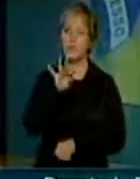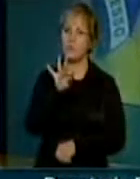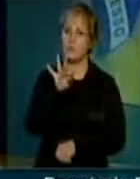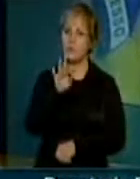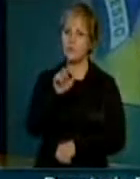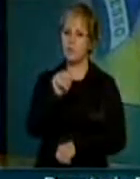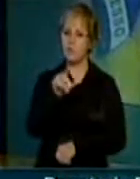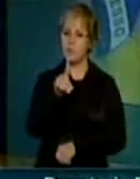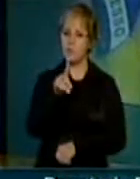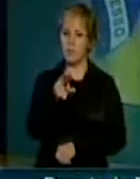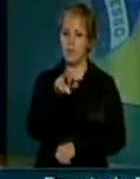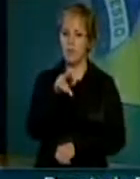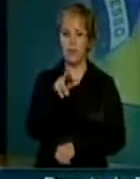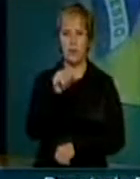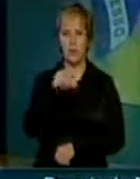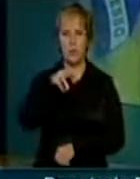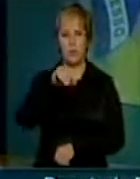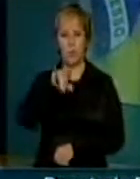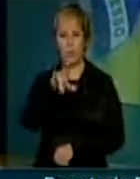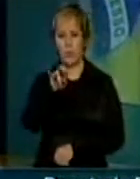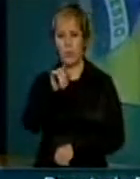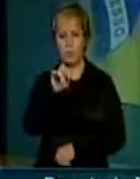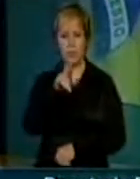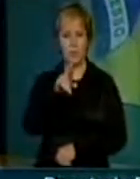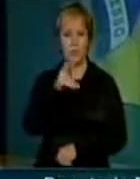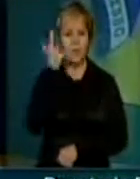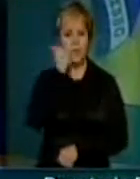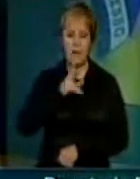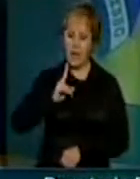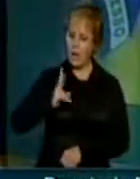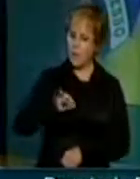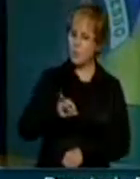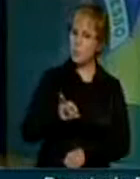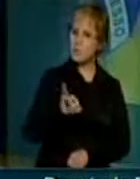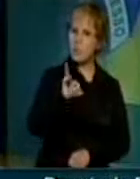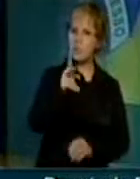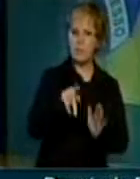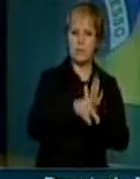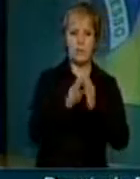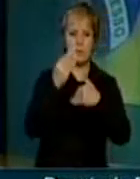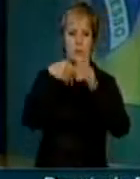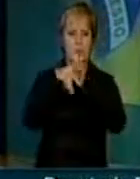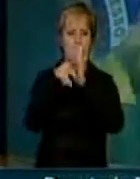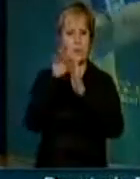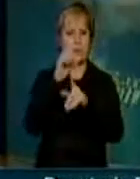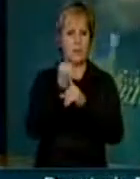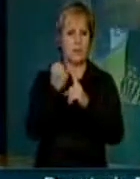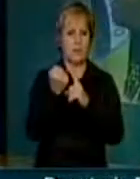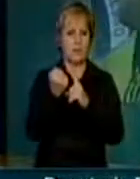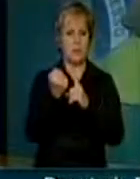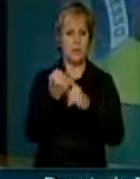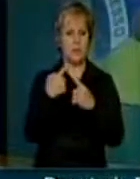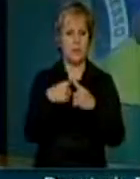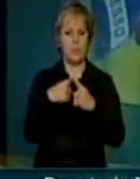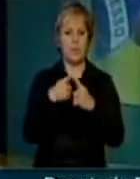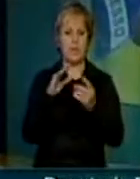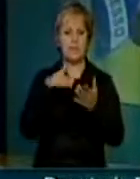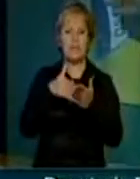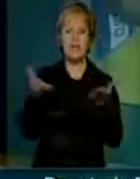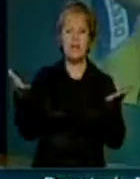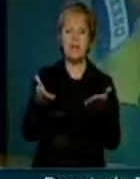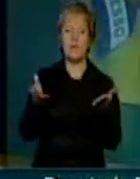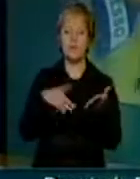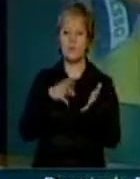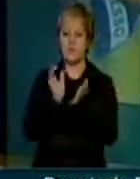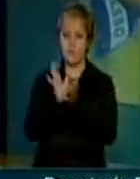que possamos prosseguir, sem estar tropeçando em pedaços dessa própria ditadura militar, como estamos